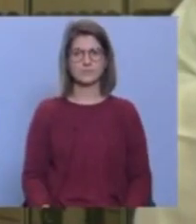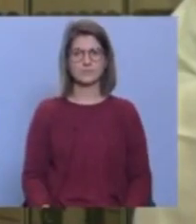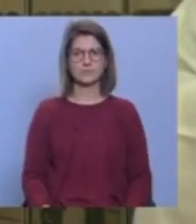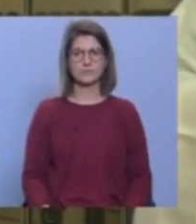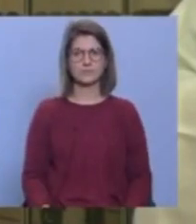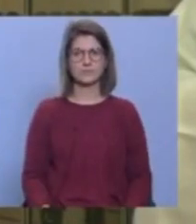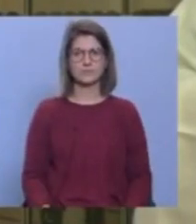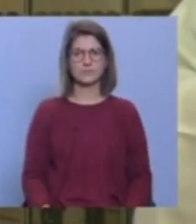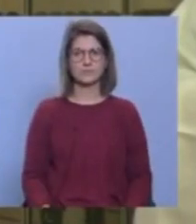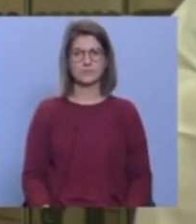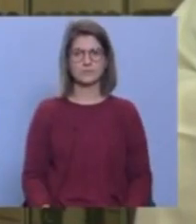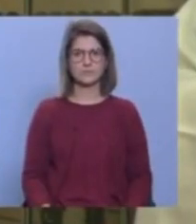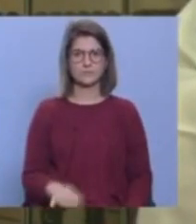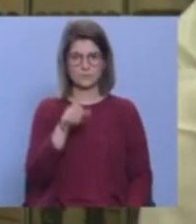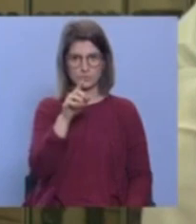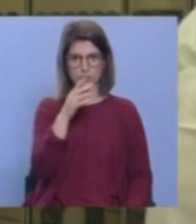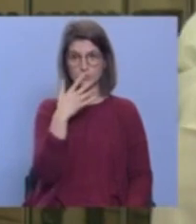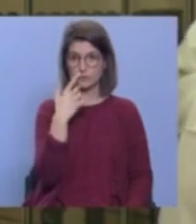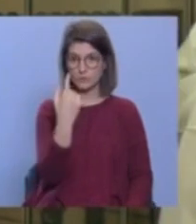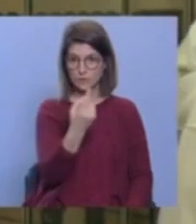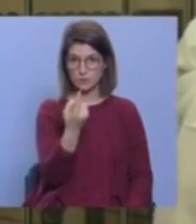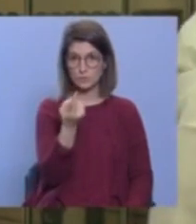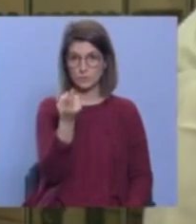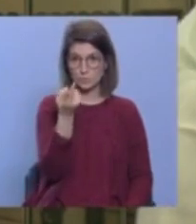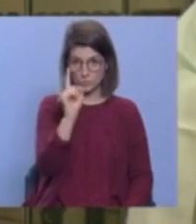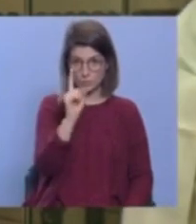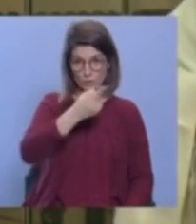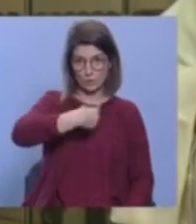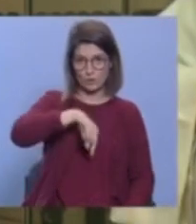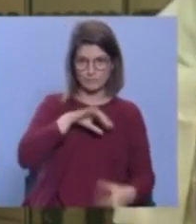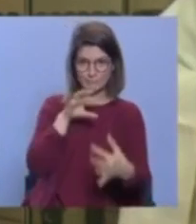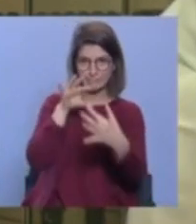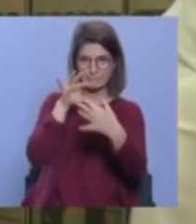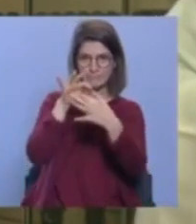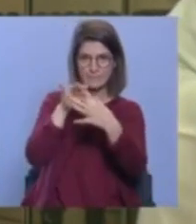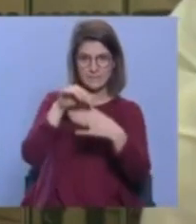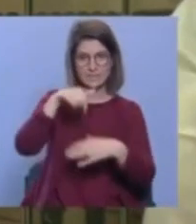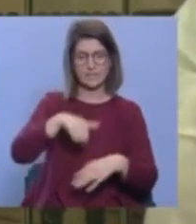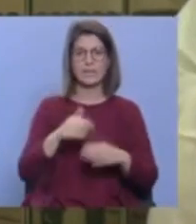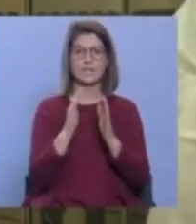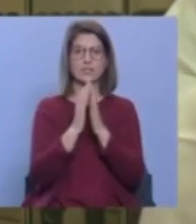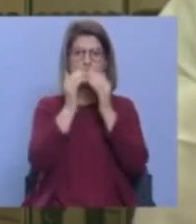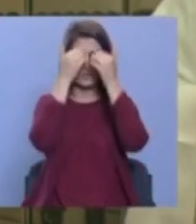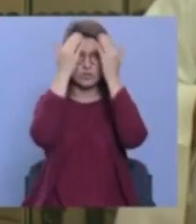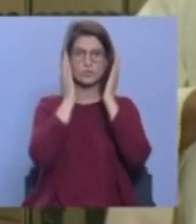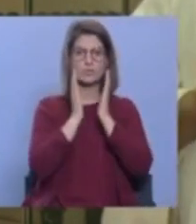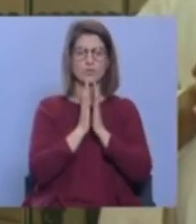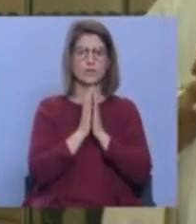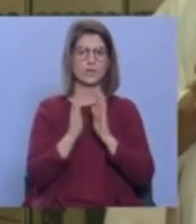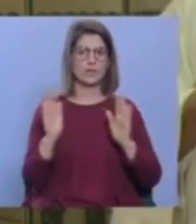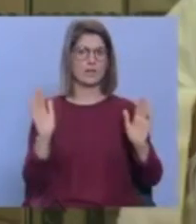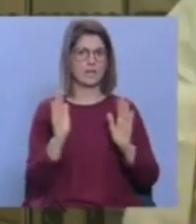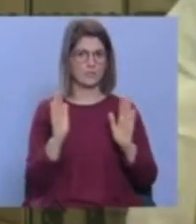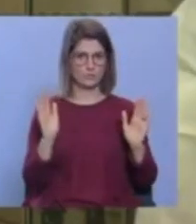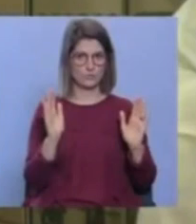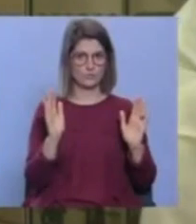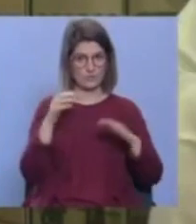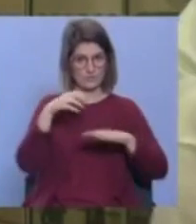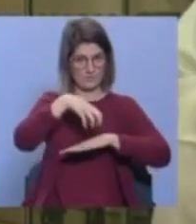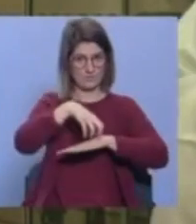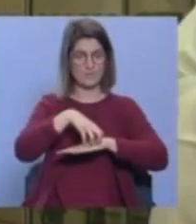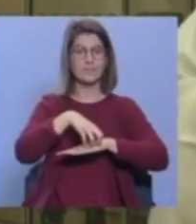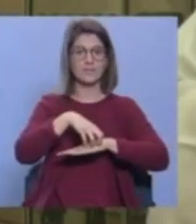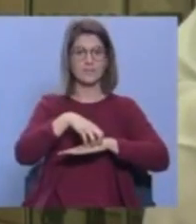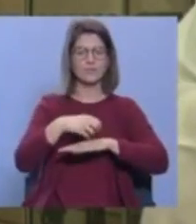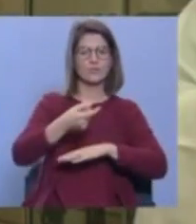Não estáis sós. Estamos em comunhão convosco e aqui, a partir da Igreja de Nossa Senhora dos Anjos, estamos em comunhão de